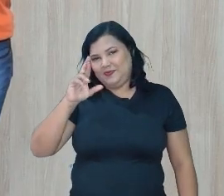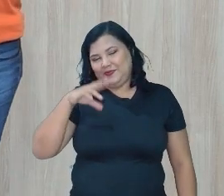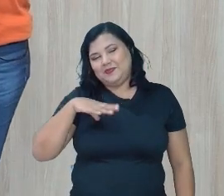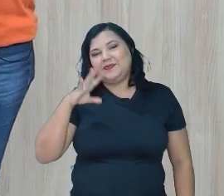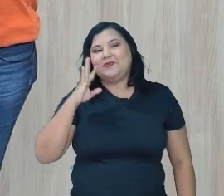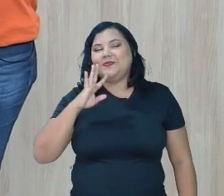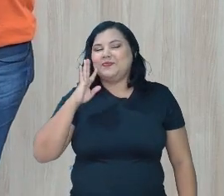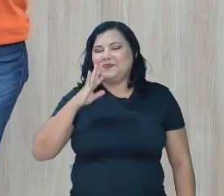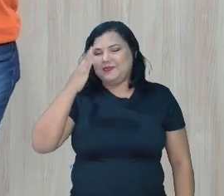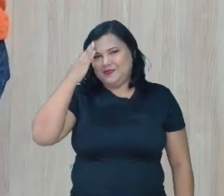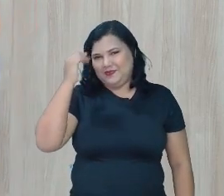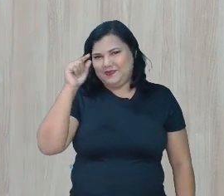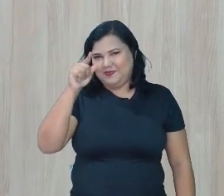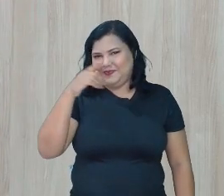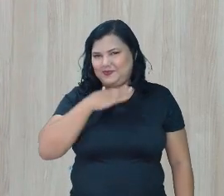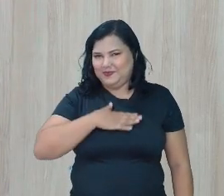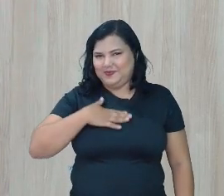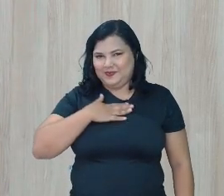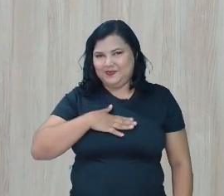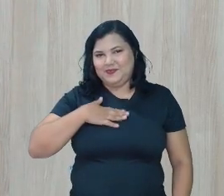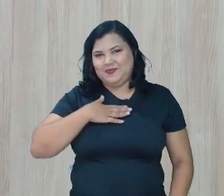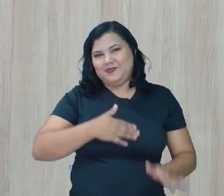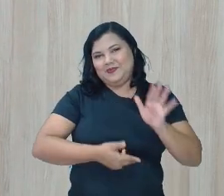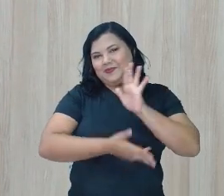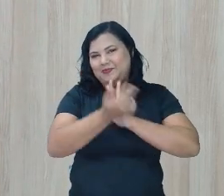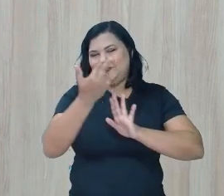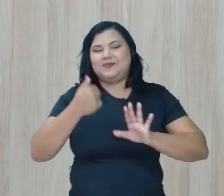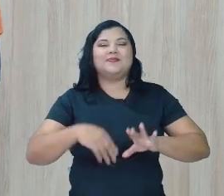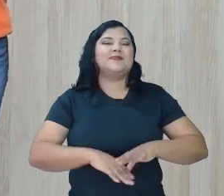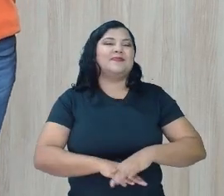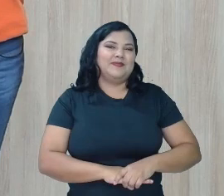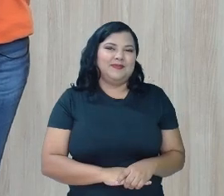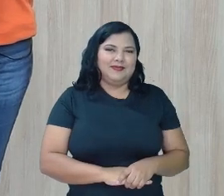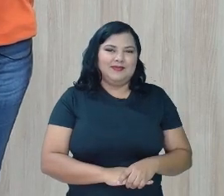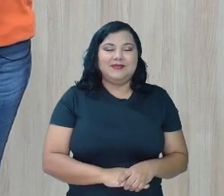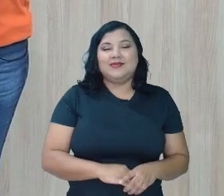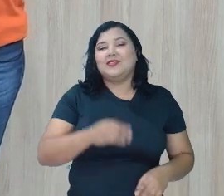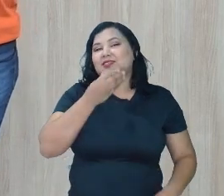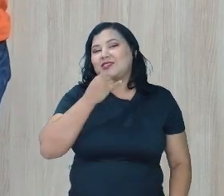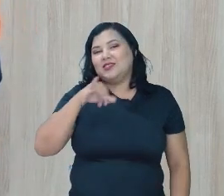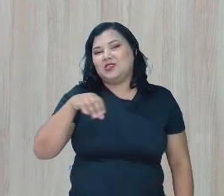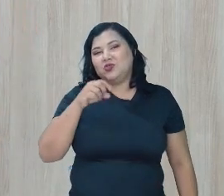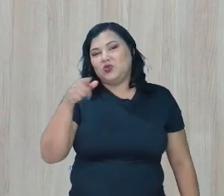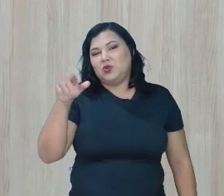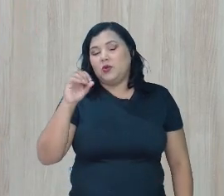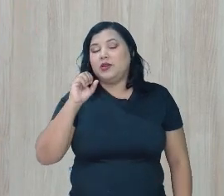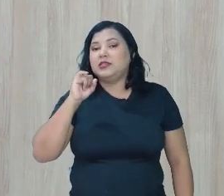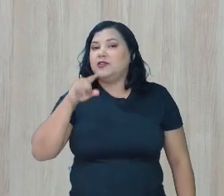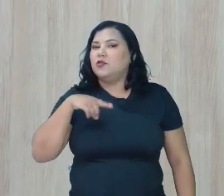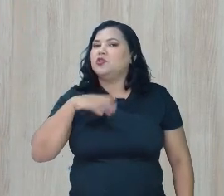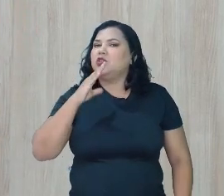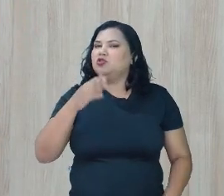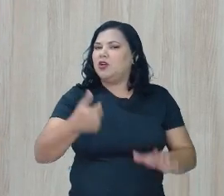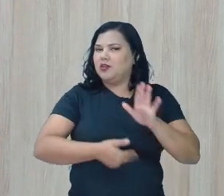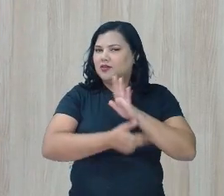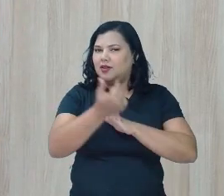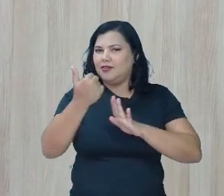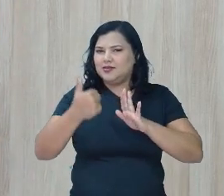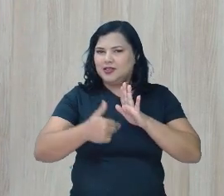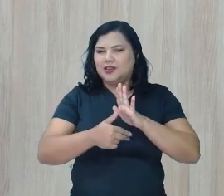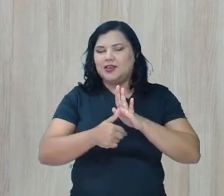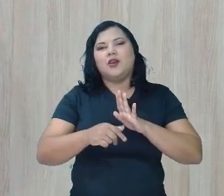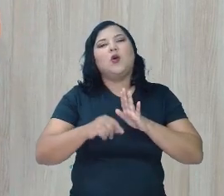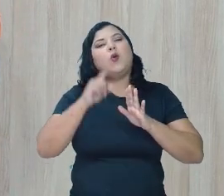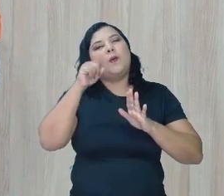saber, sabe? Que você ter essa informação que você desenha. Foi João. João, se você já está desenhando aí